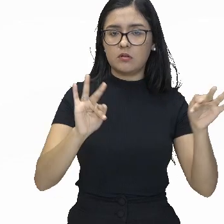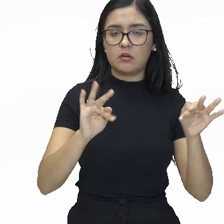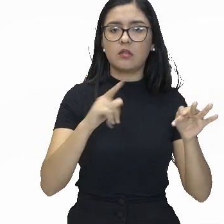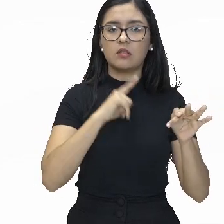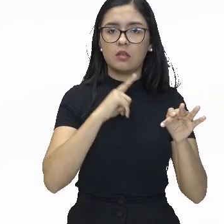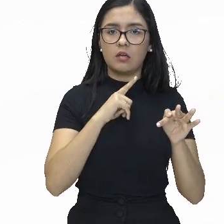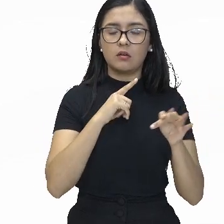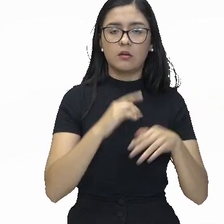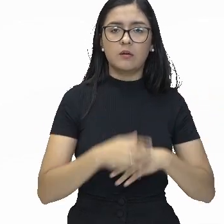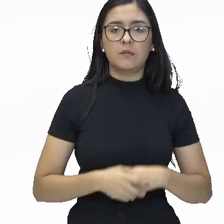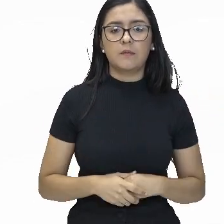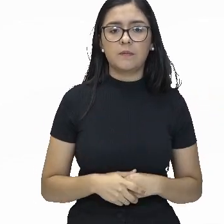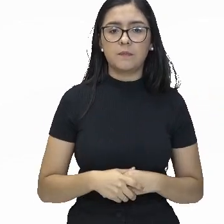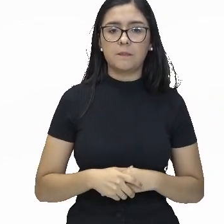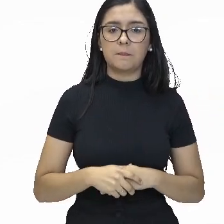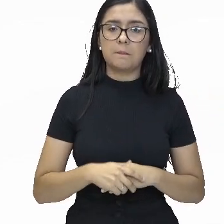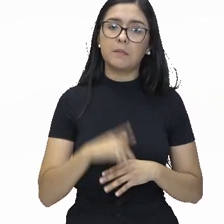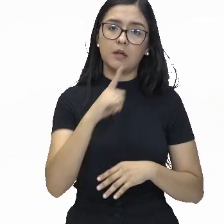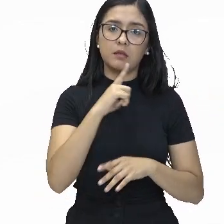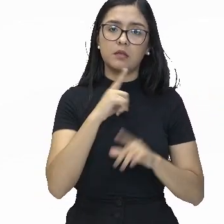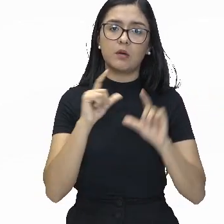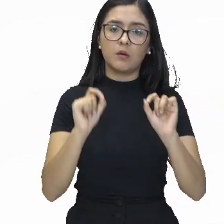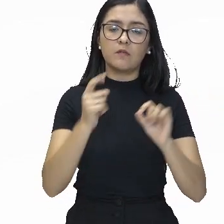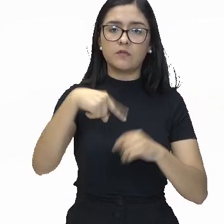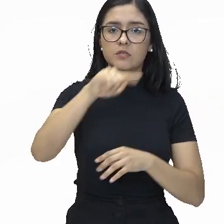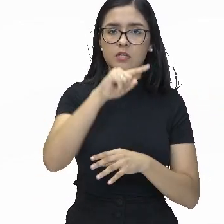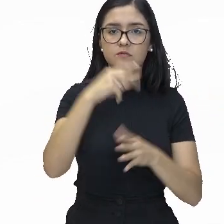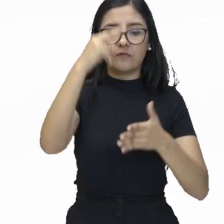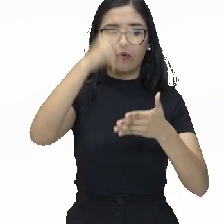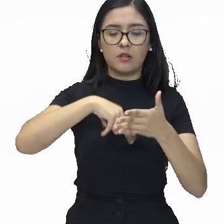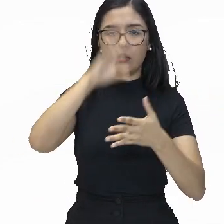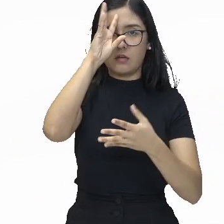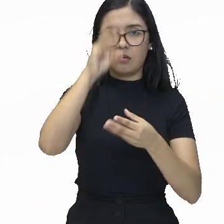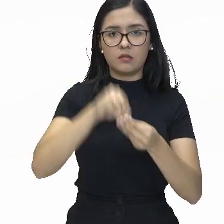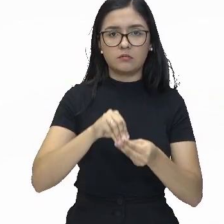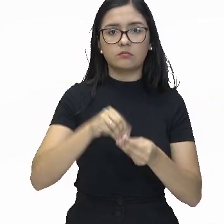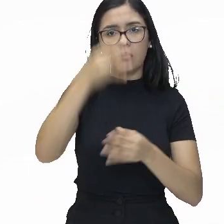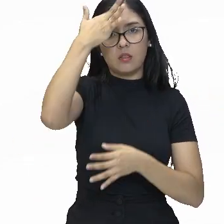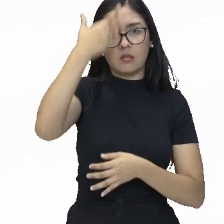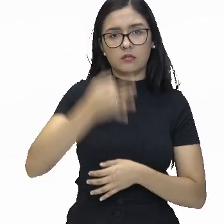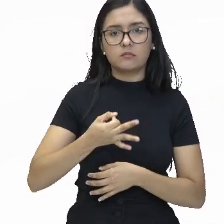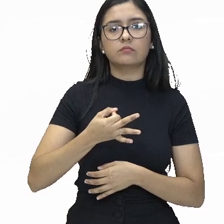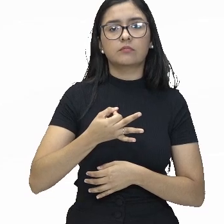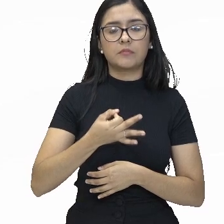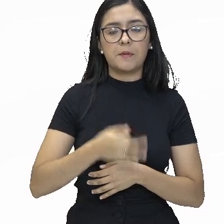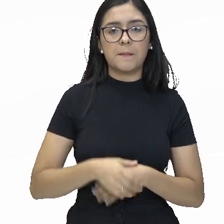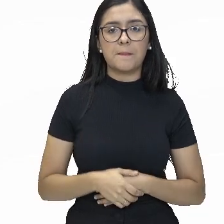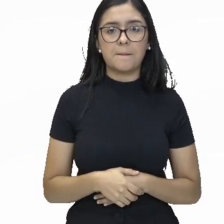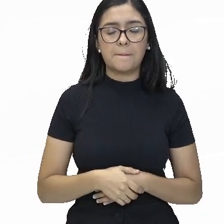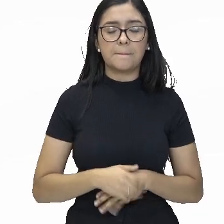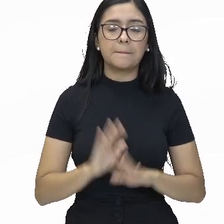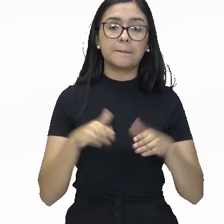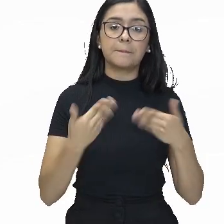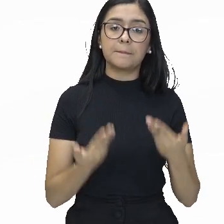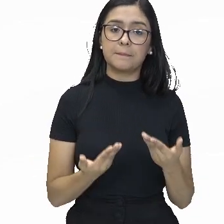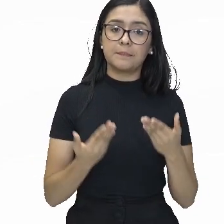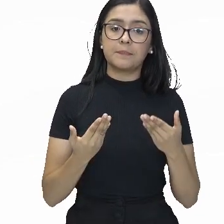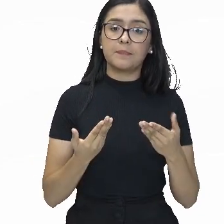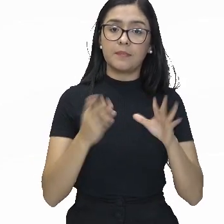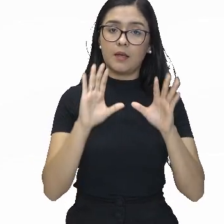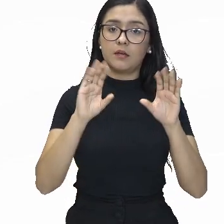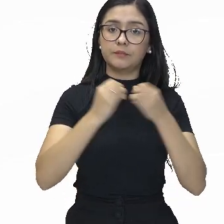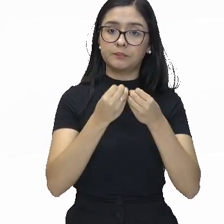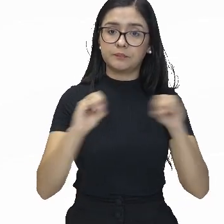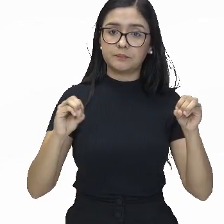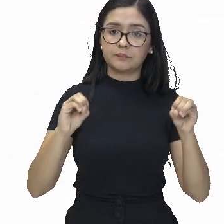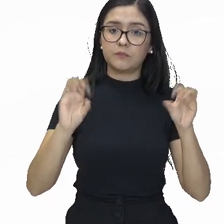oração para que você entenda, compreenda o sentido dela. Então, as orações